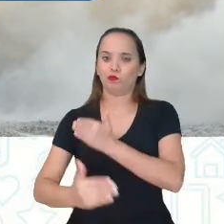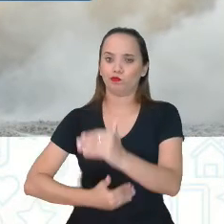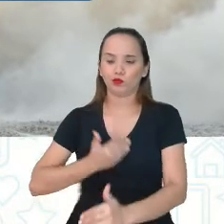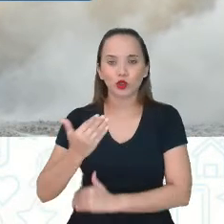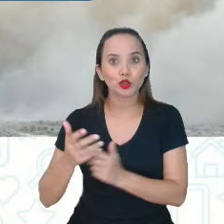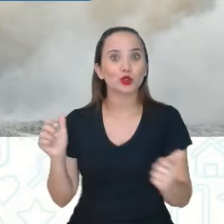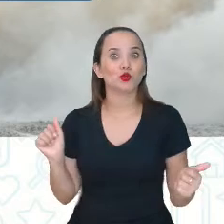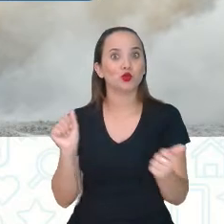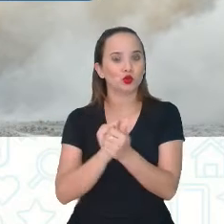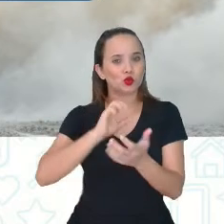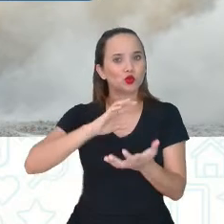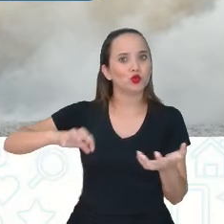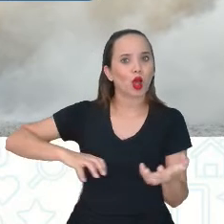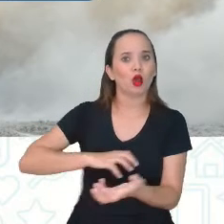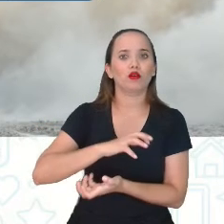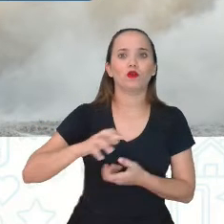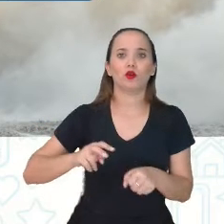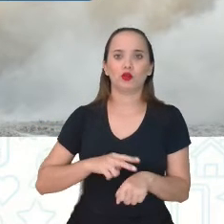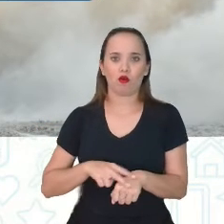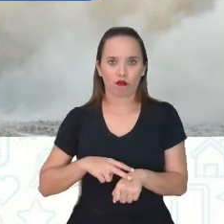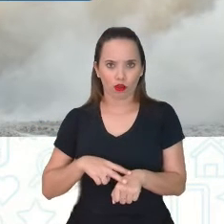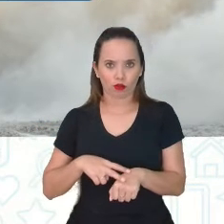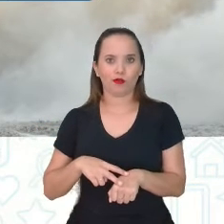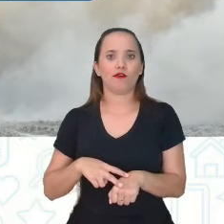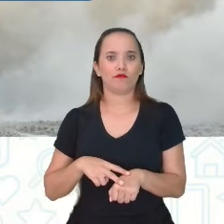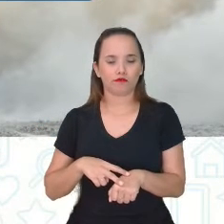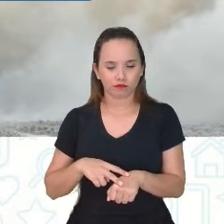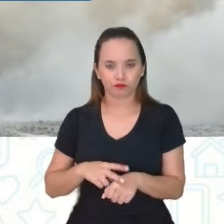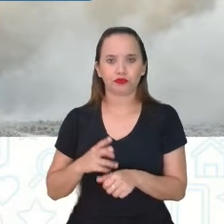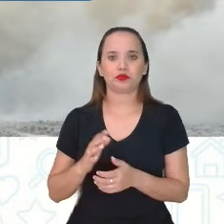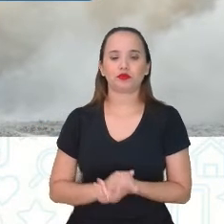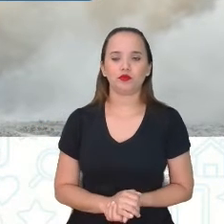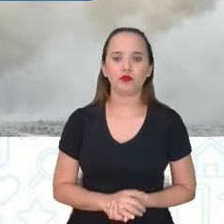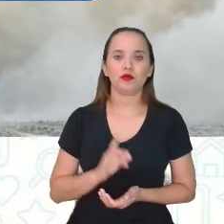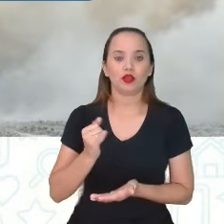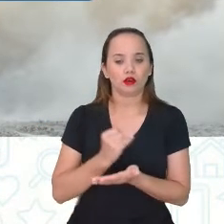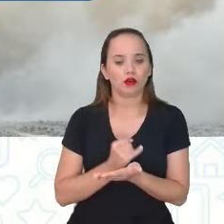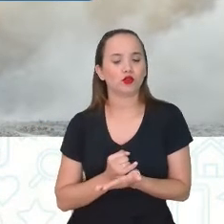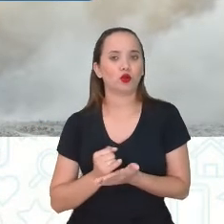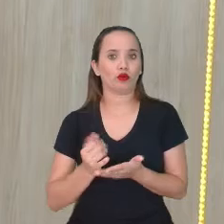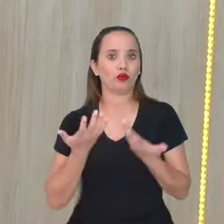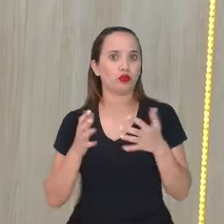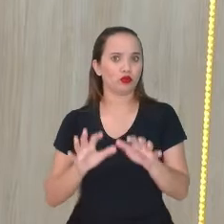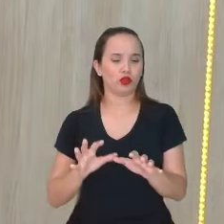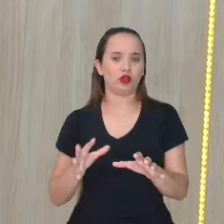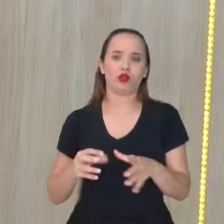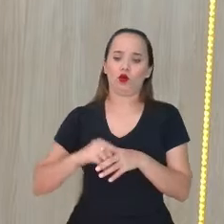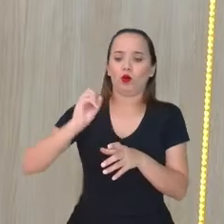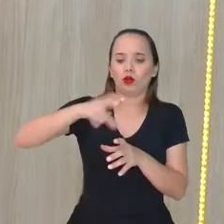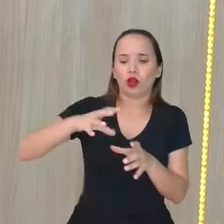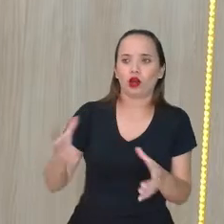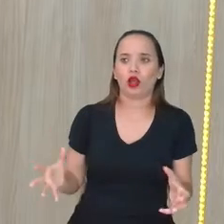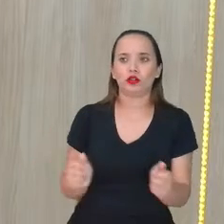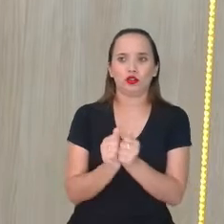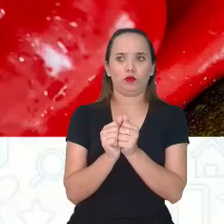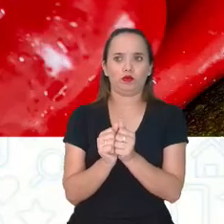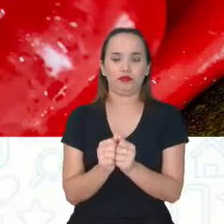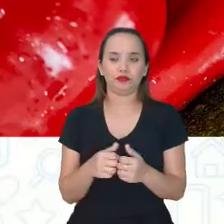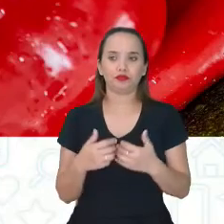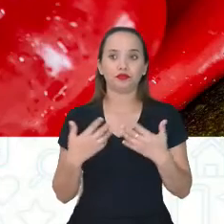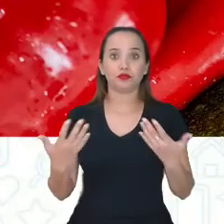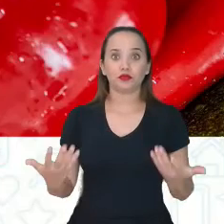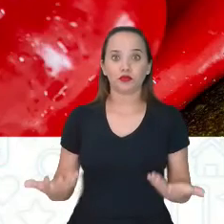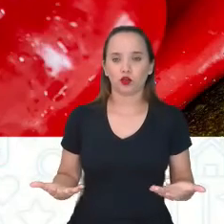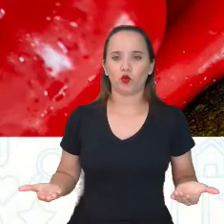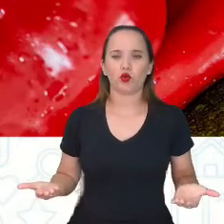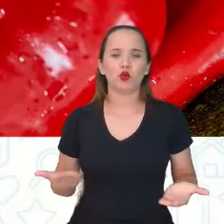processo da Revolução Verde, né, a introdução não só dos agrotóxicos, assim como dos transgênicos. E a